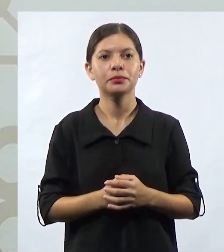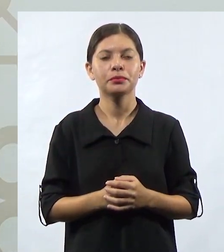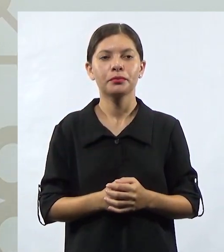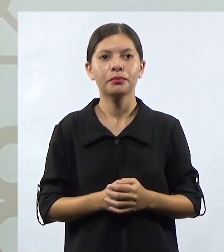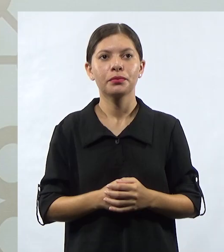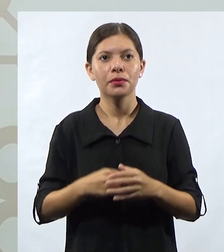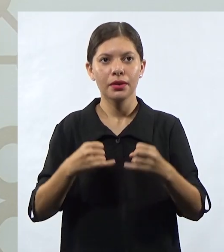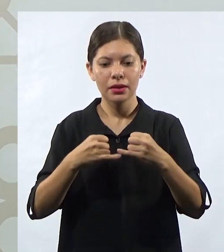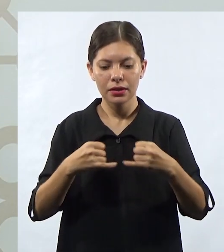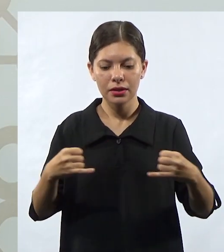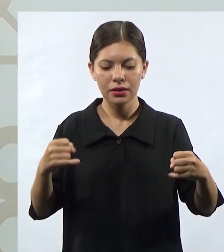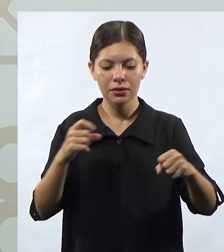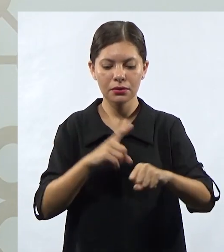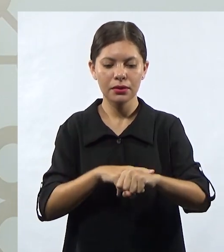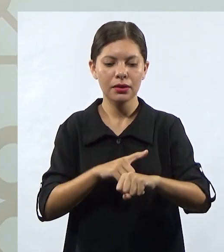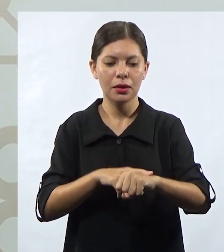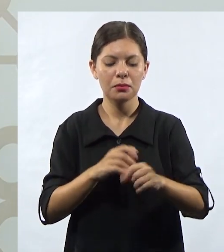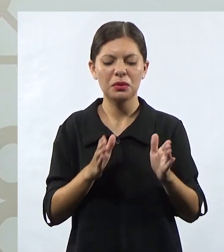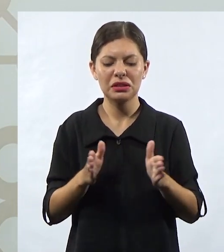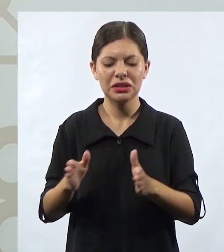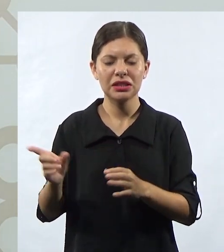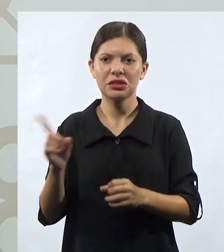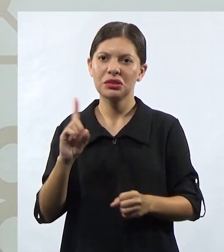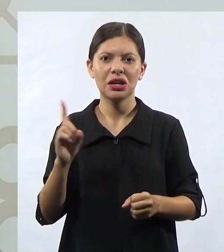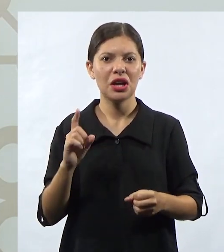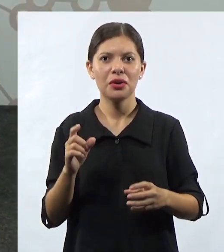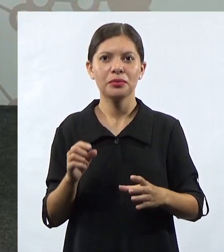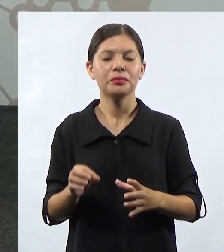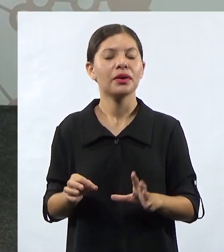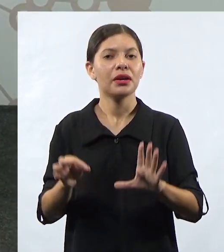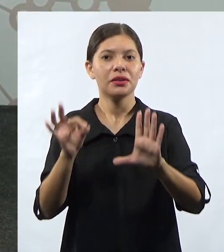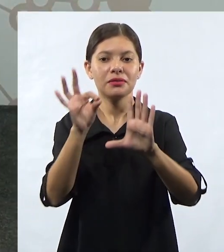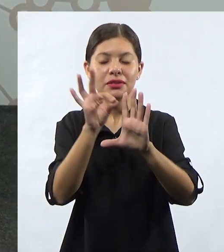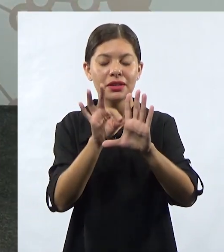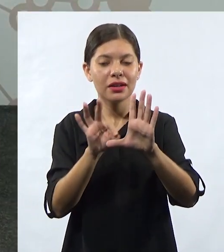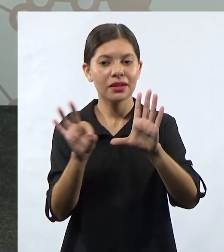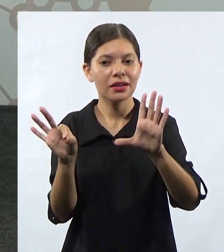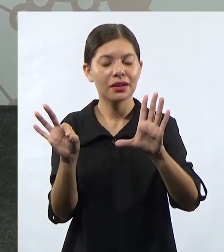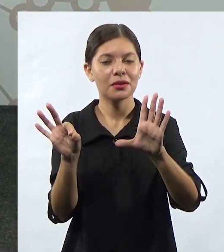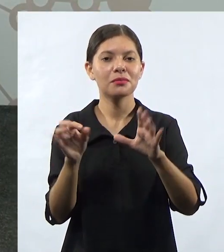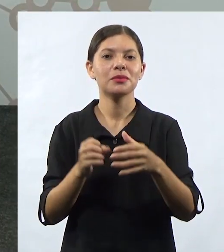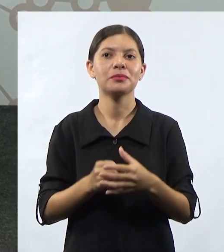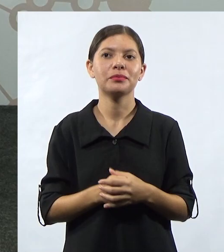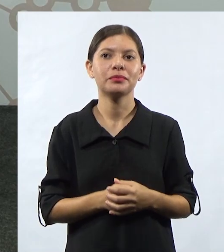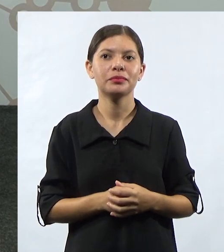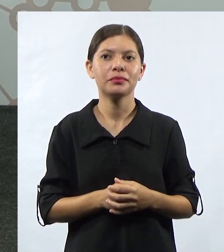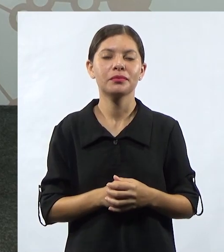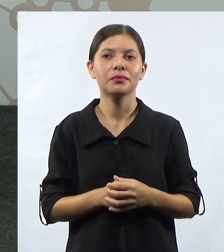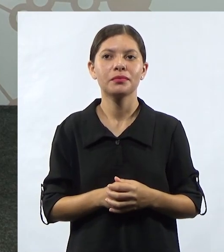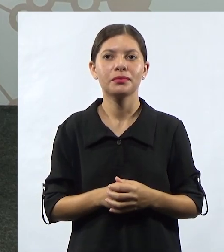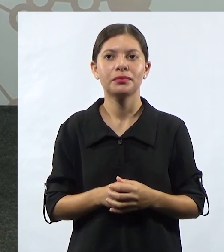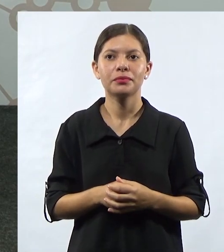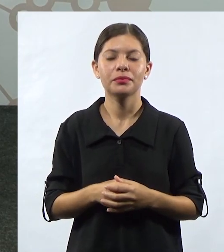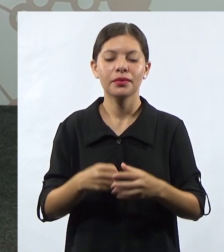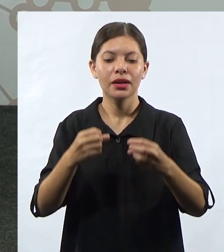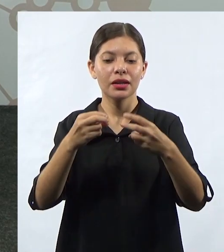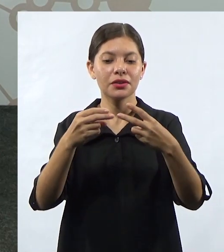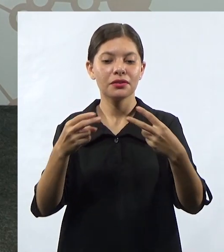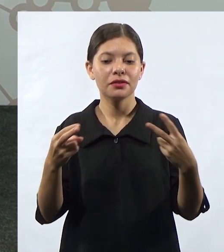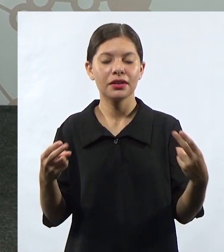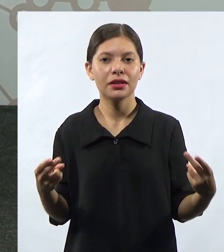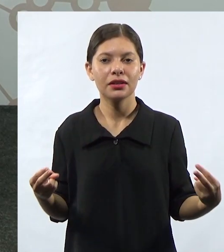organização temporal, ela não é linha do tempo, aí ela já é diagrama, né? Então, o que distingue, né,